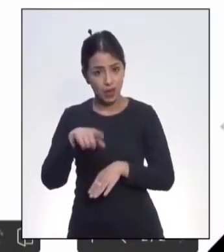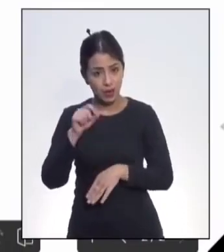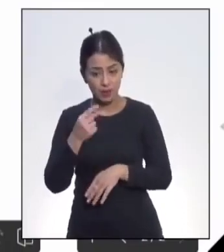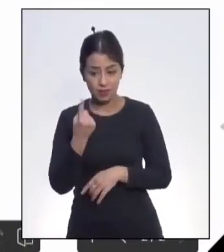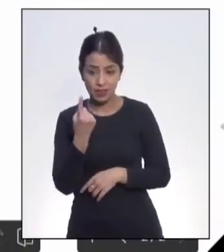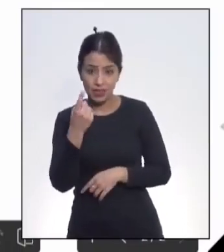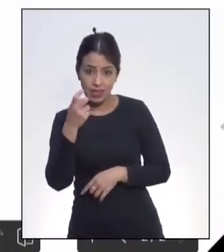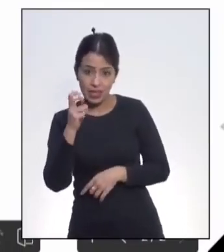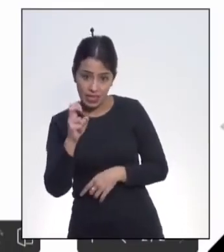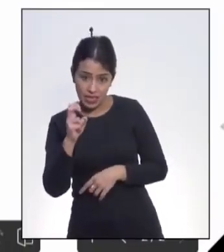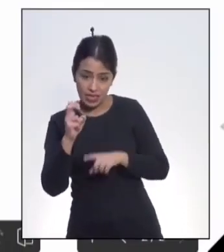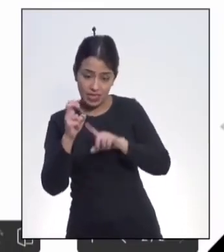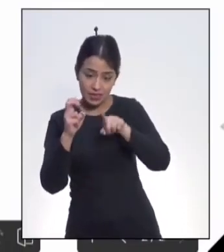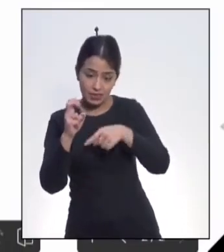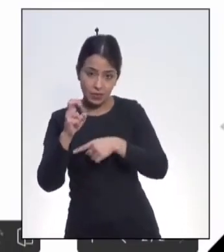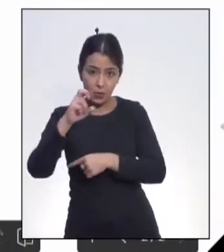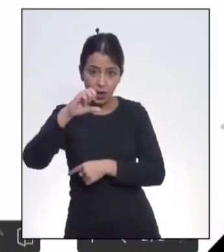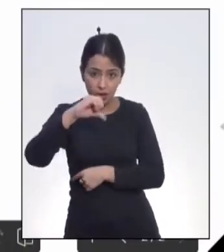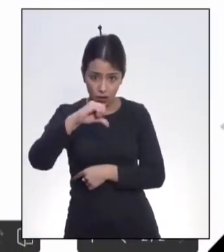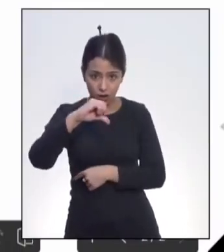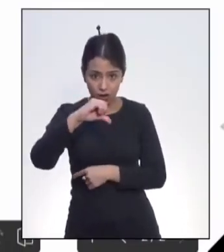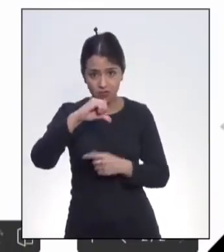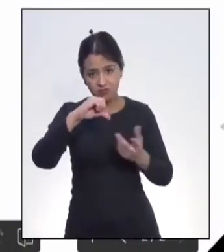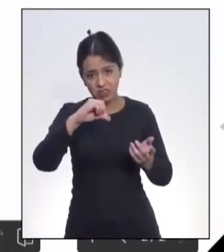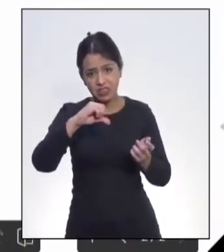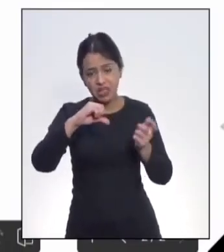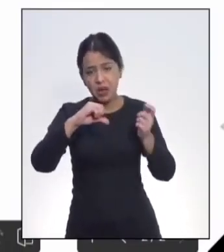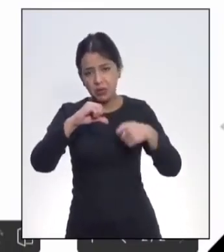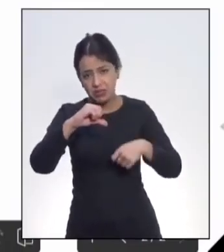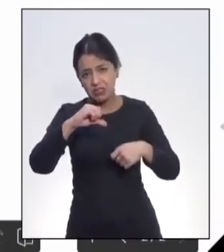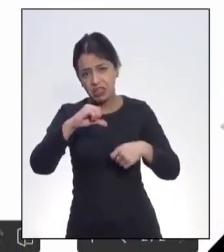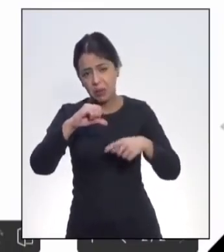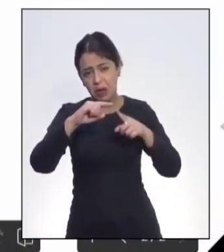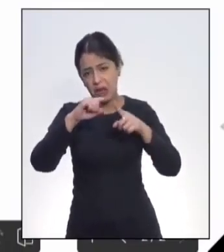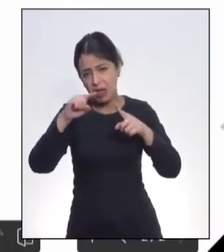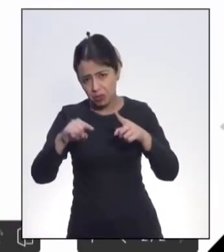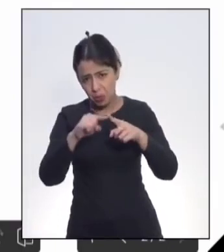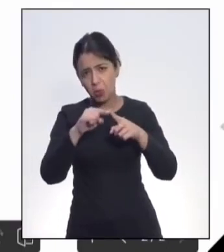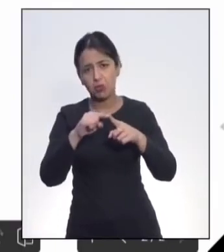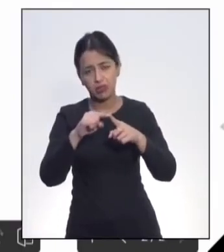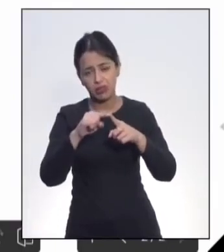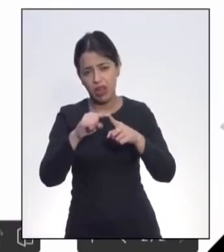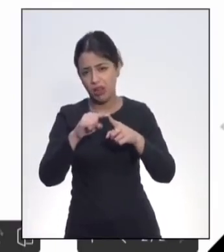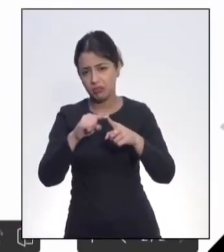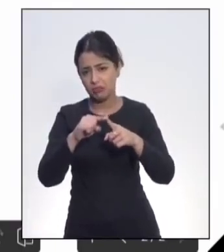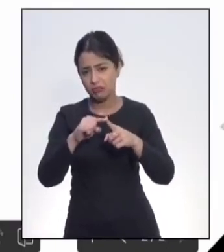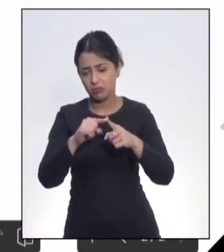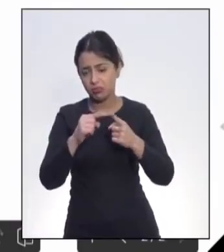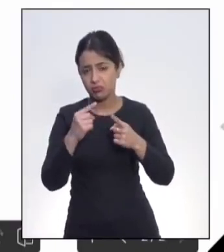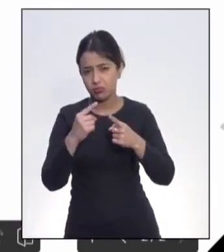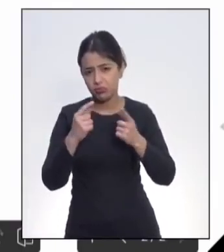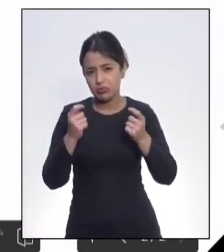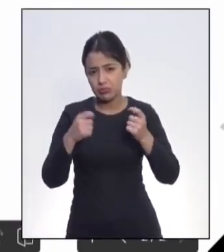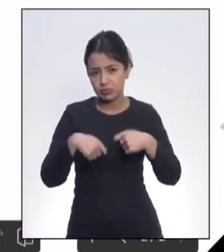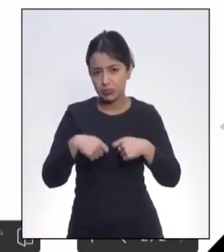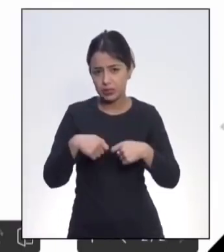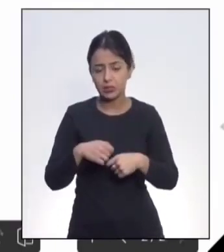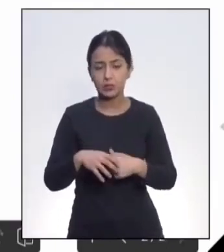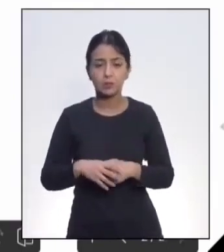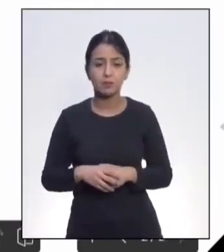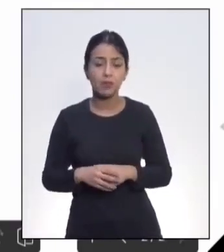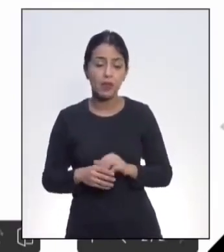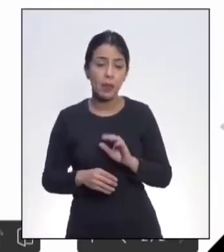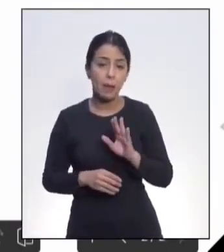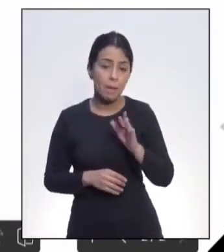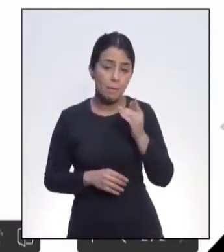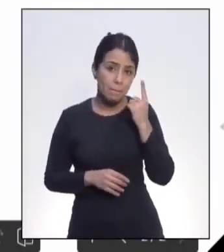15,9, e a gente tem 2 possibilidades, né, Alessandra? Aí não vou entrar no mérito da questão porque o arredondamento é possível que se faça isso, tá? Então, se a gente